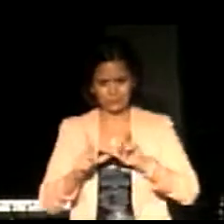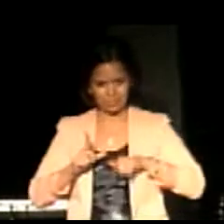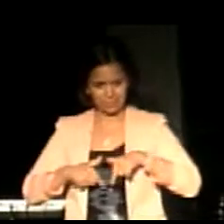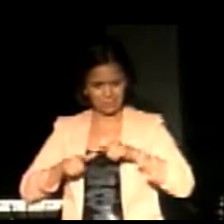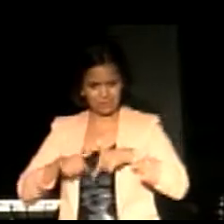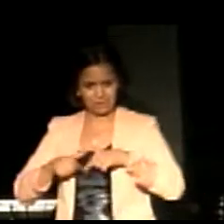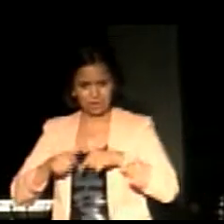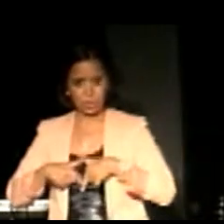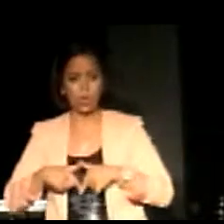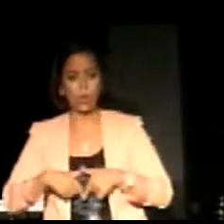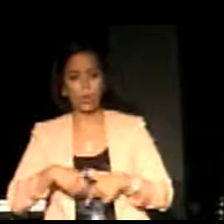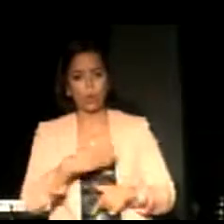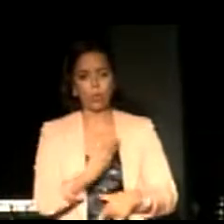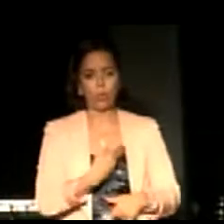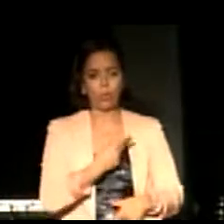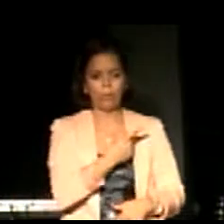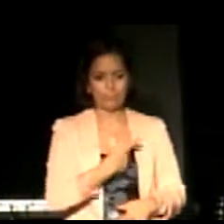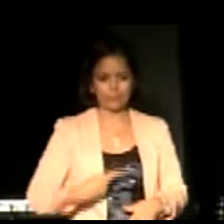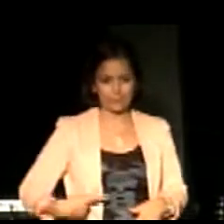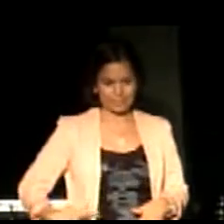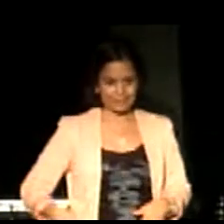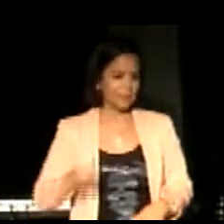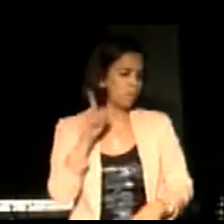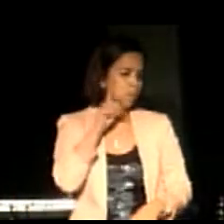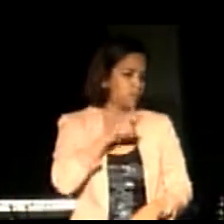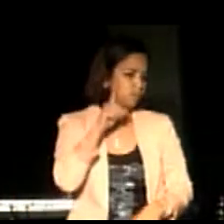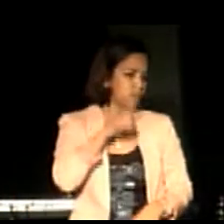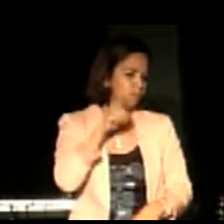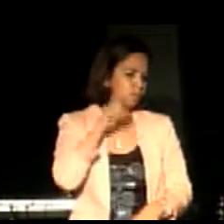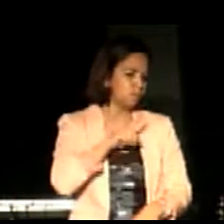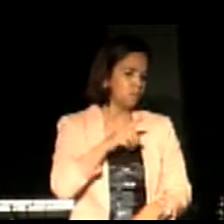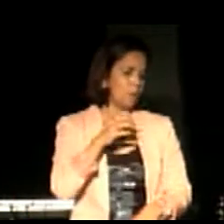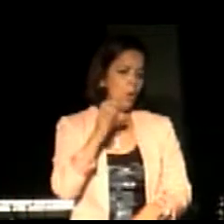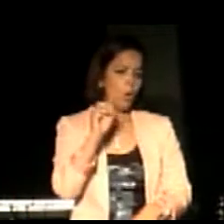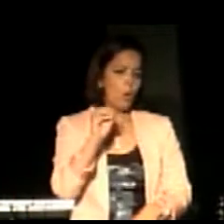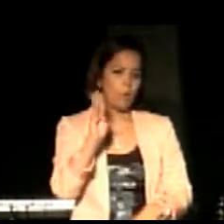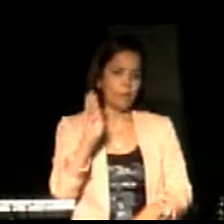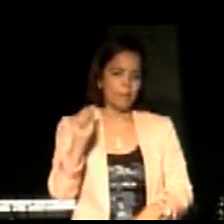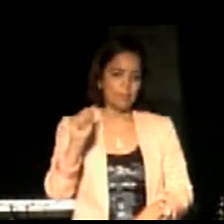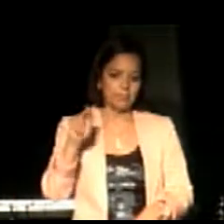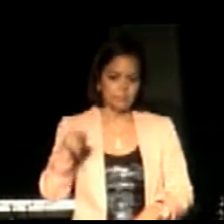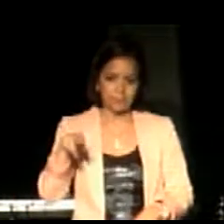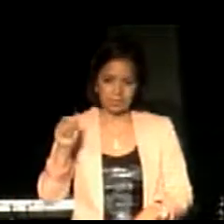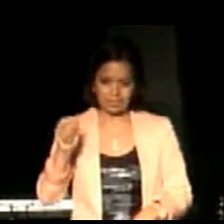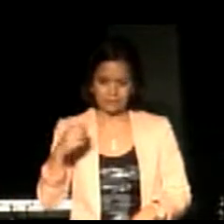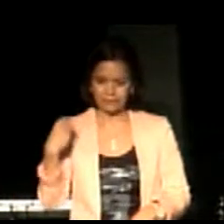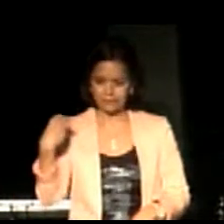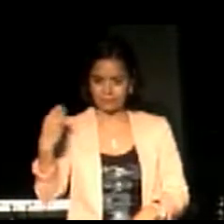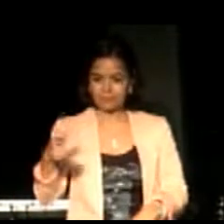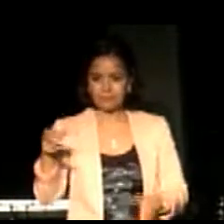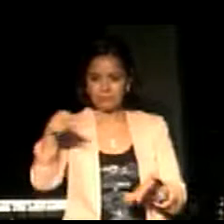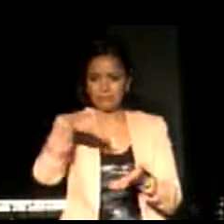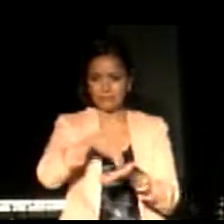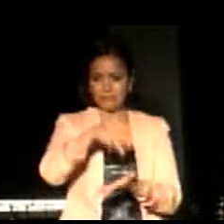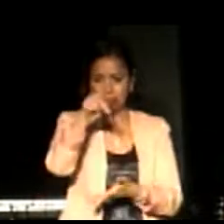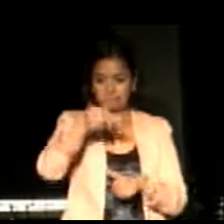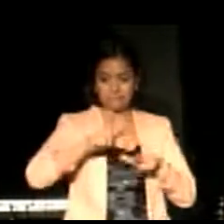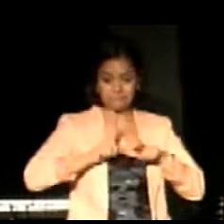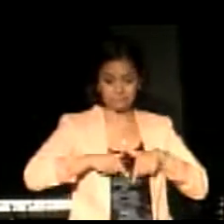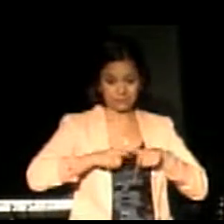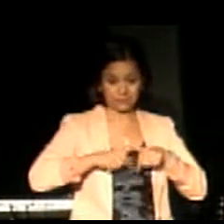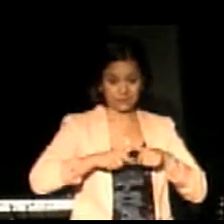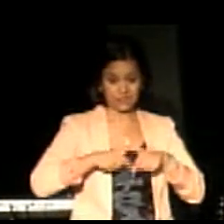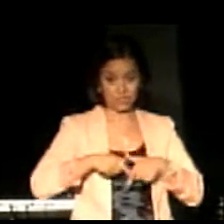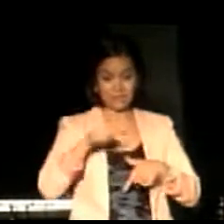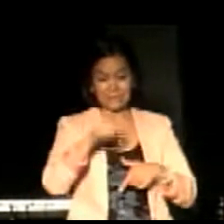Jerusalém. Há muitos problemas com a paz ali. Mas nós esperamos o quê?